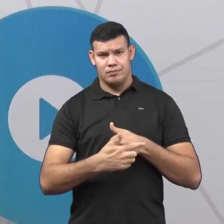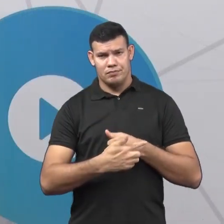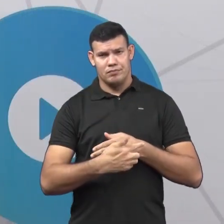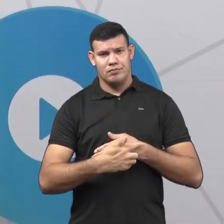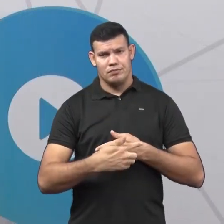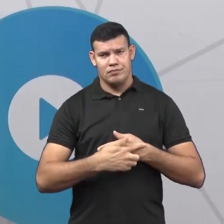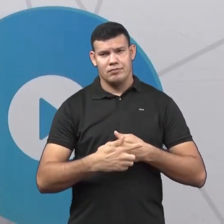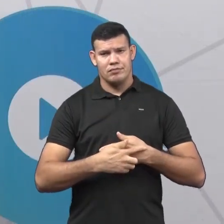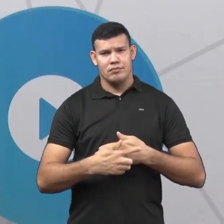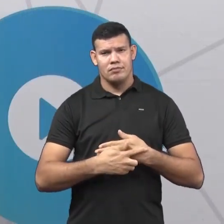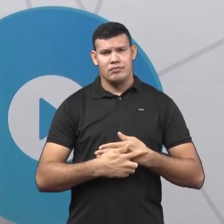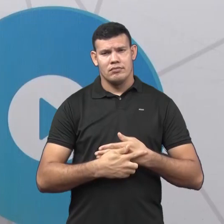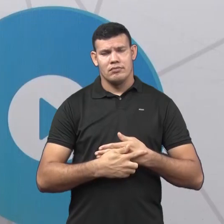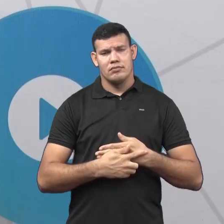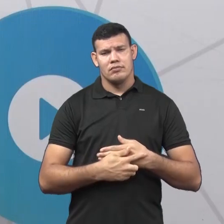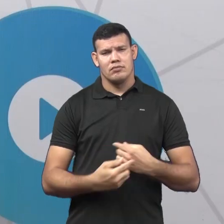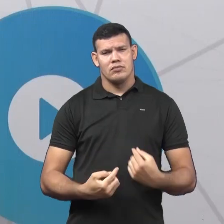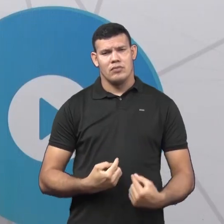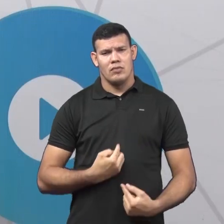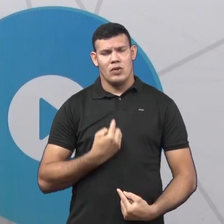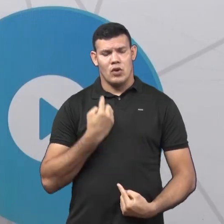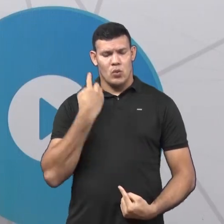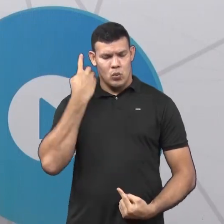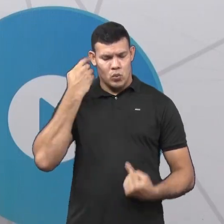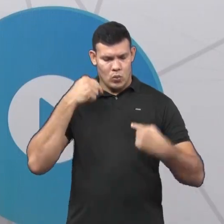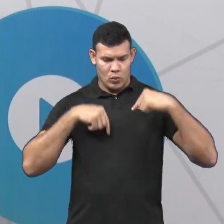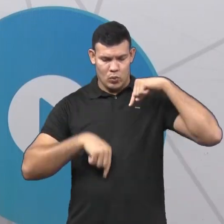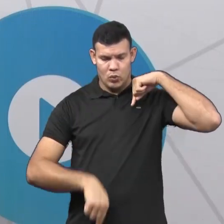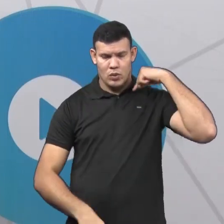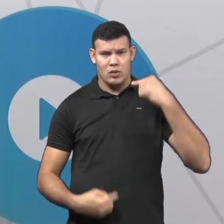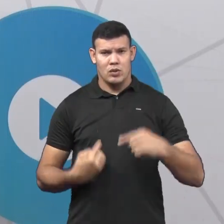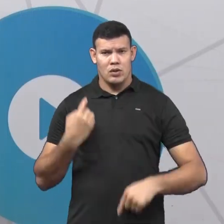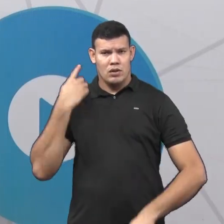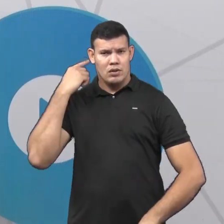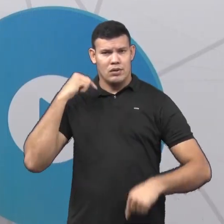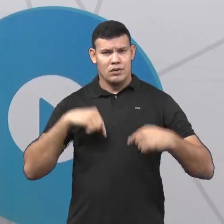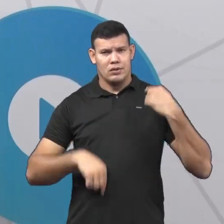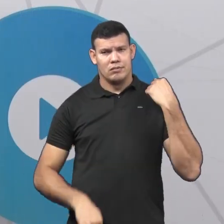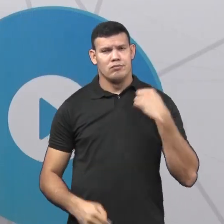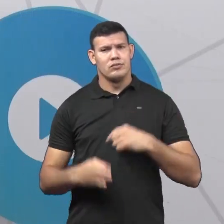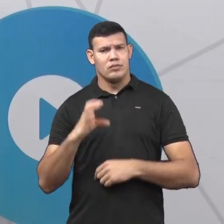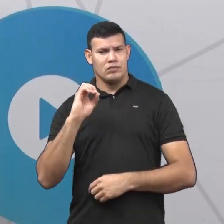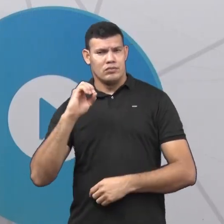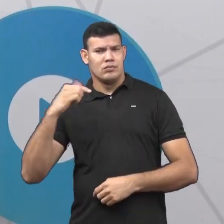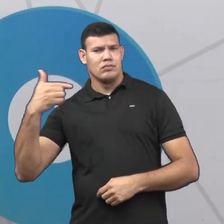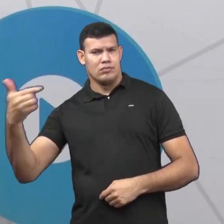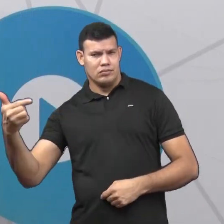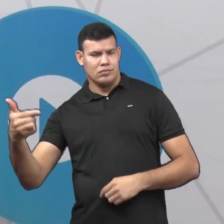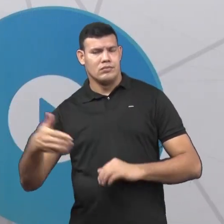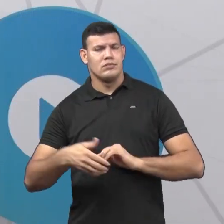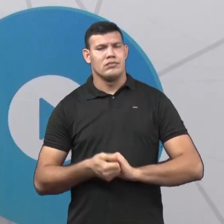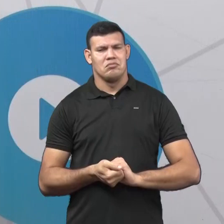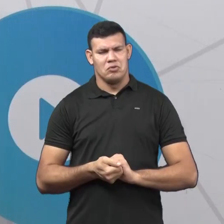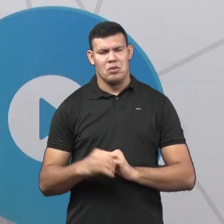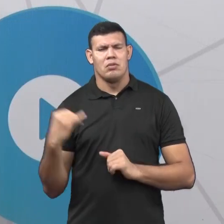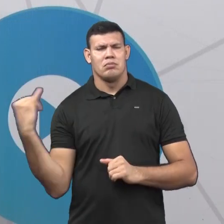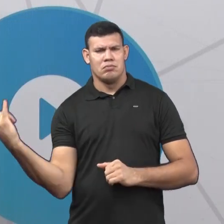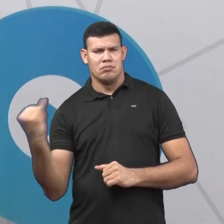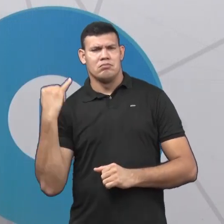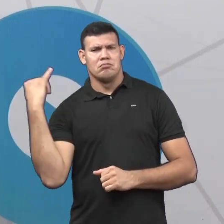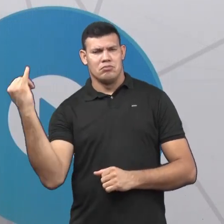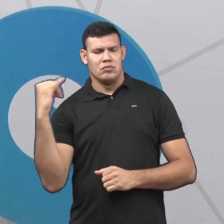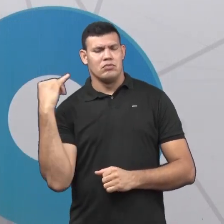está relacionada com o transporte de gases no nosso corpo, principalmente o gás oxigênio, que é essencial para o